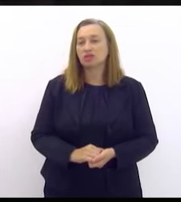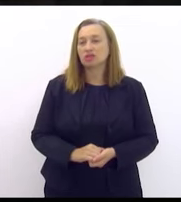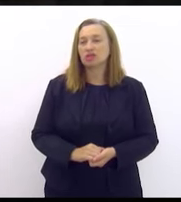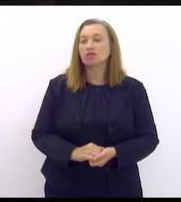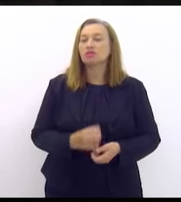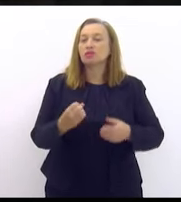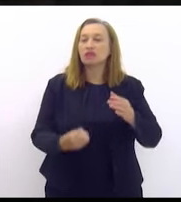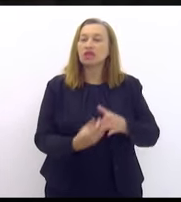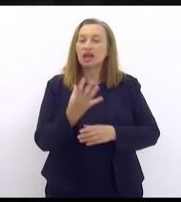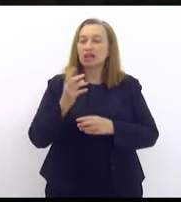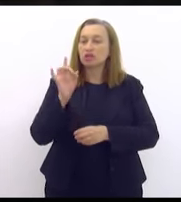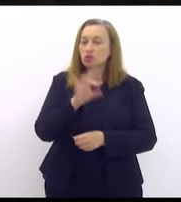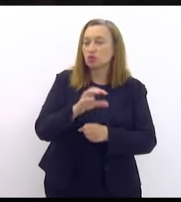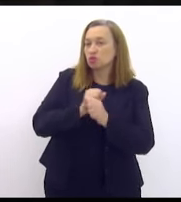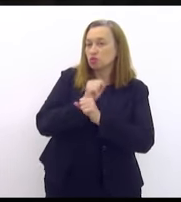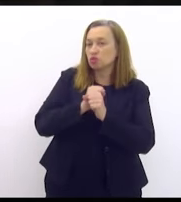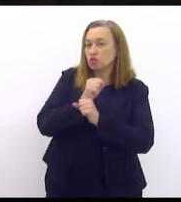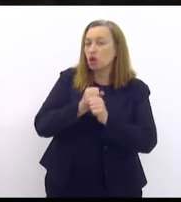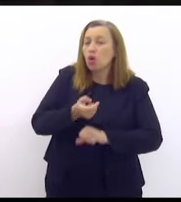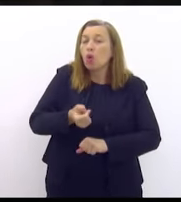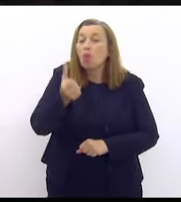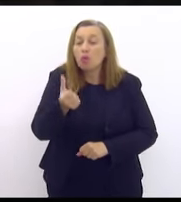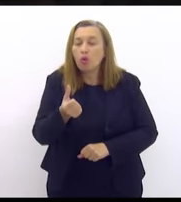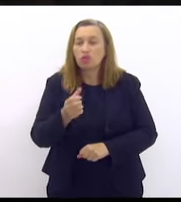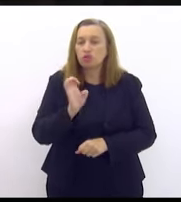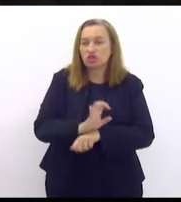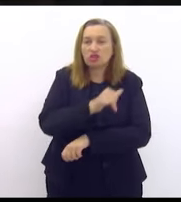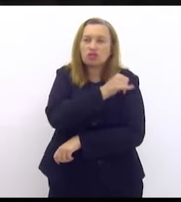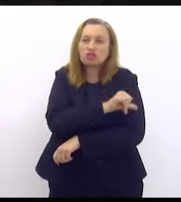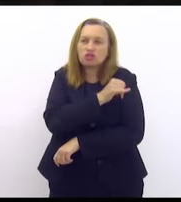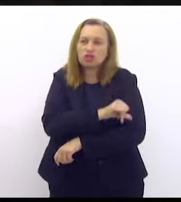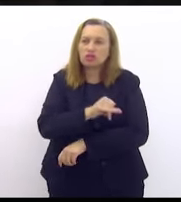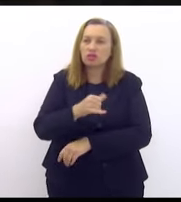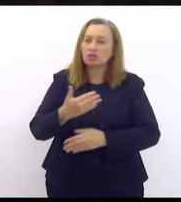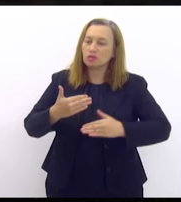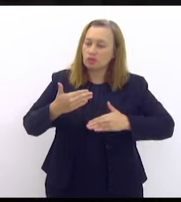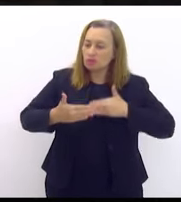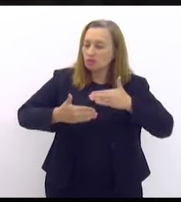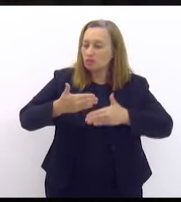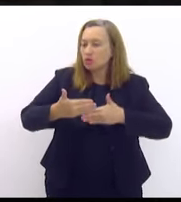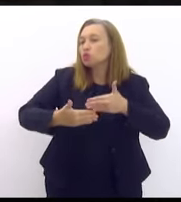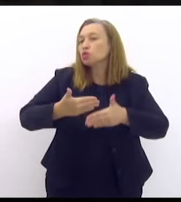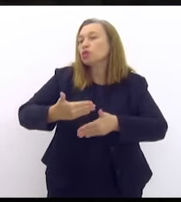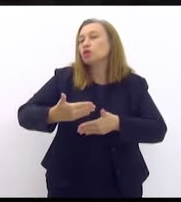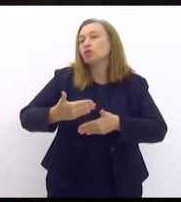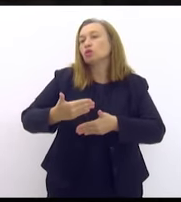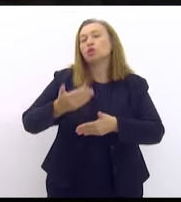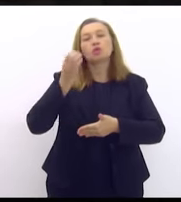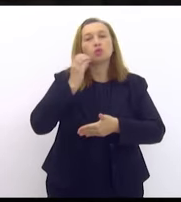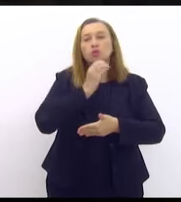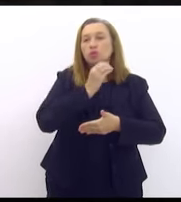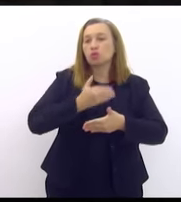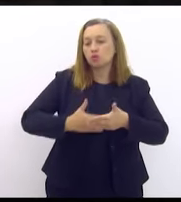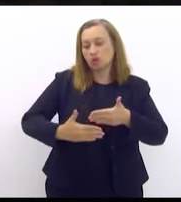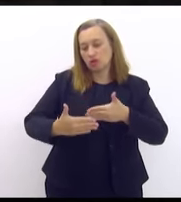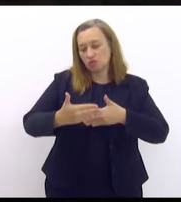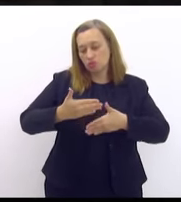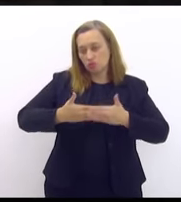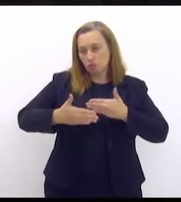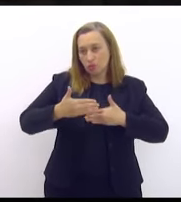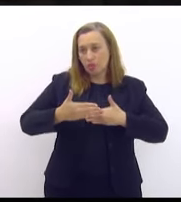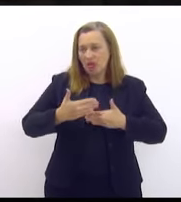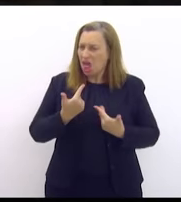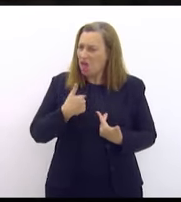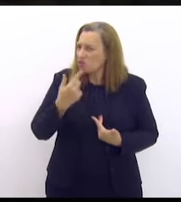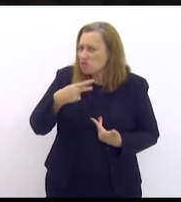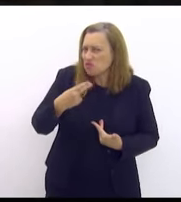construídas nos últimos anos. O pouco que o estado do Rio de Janeiro avançou, Cláudio Castro quer retroceder. E eu não